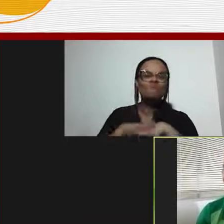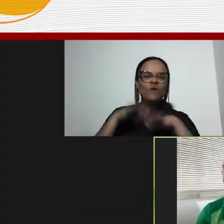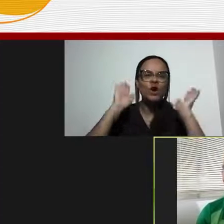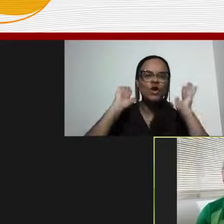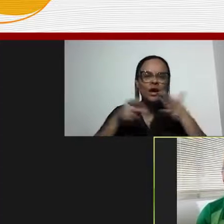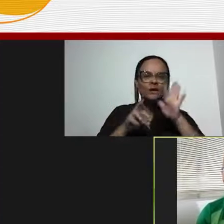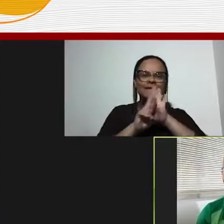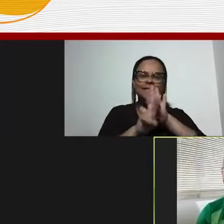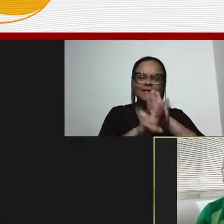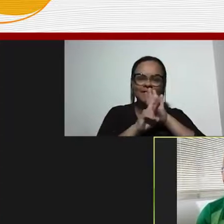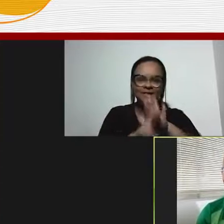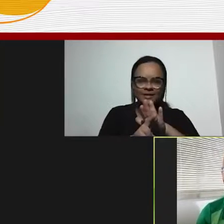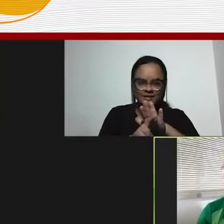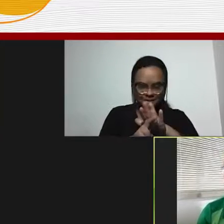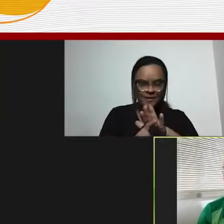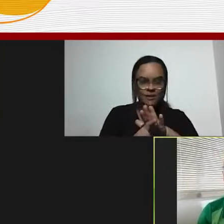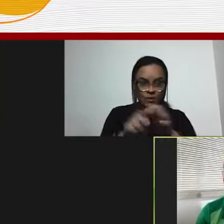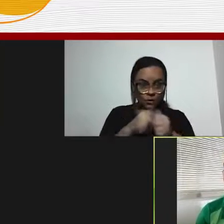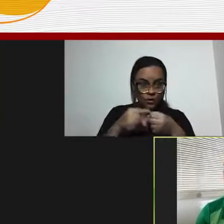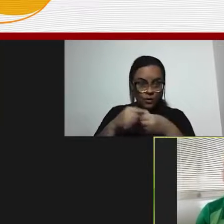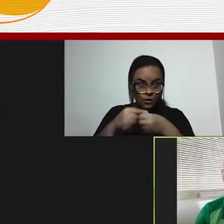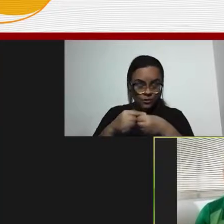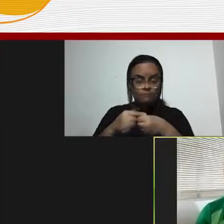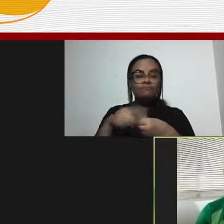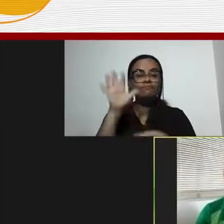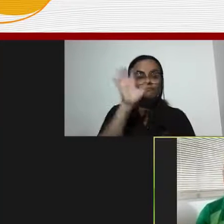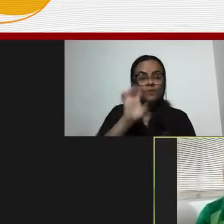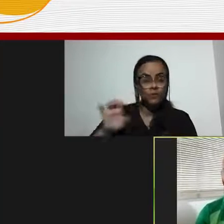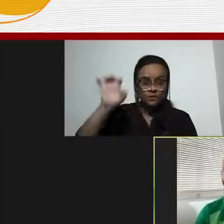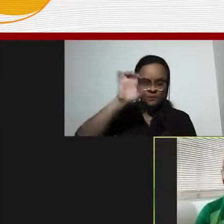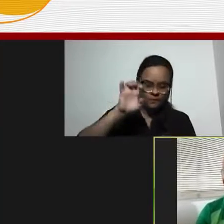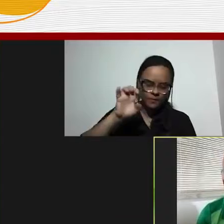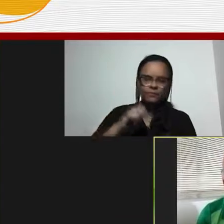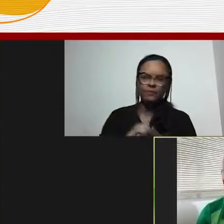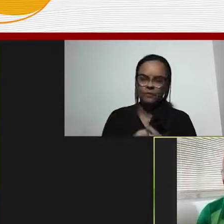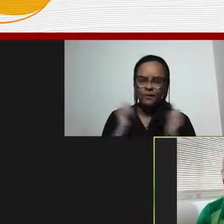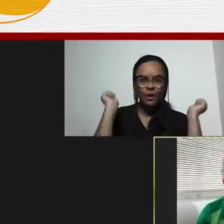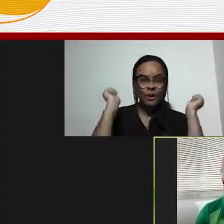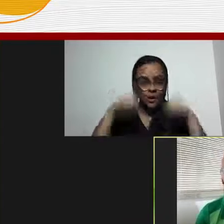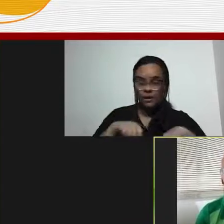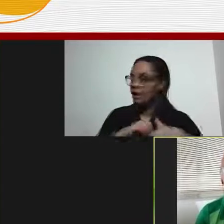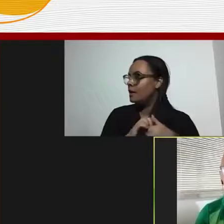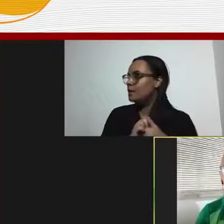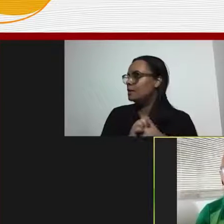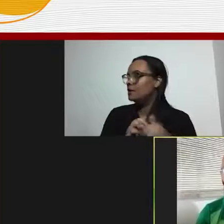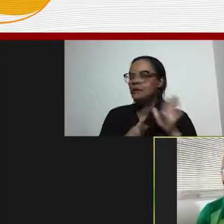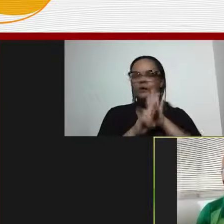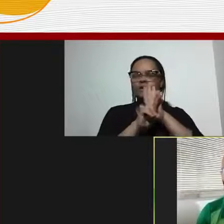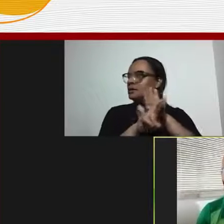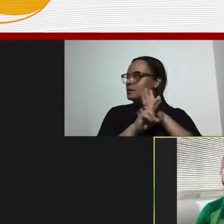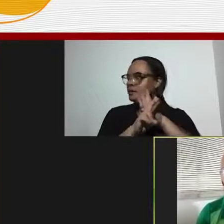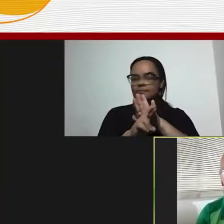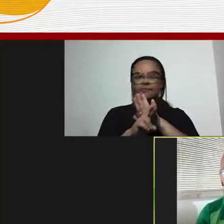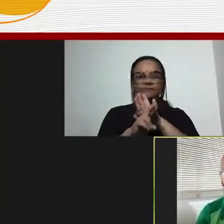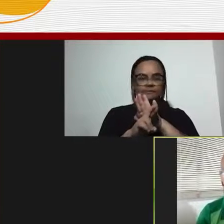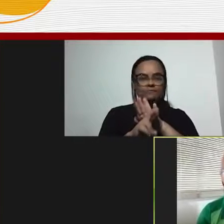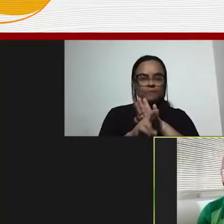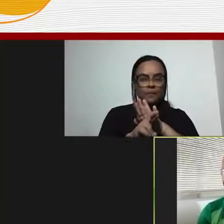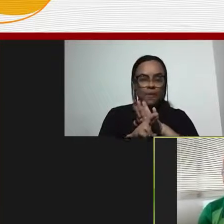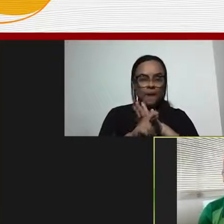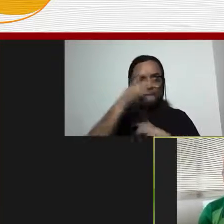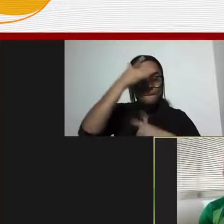um representante do município, do Estado, temos que ter gente capacitada, representante da pessoa